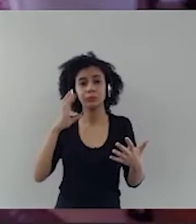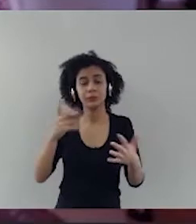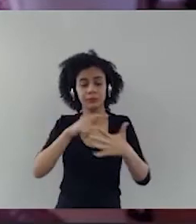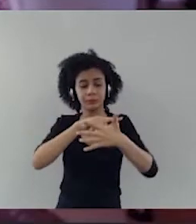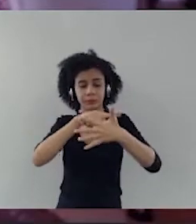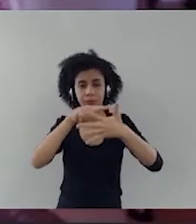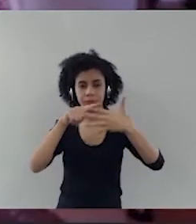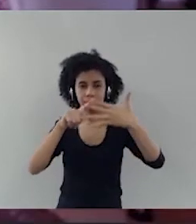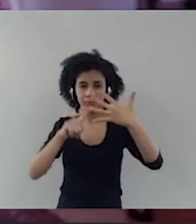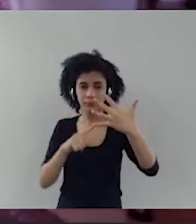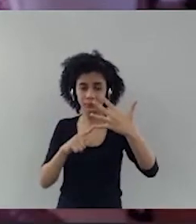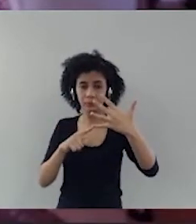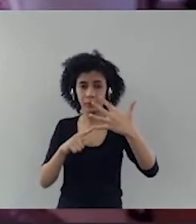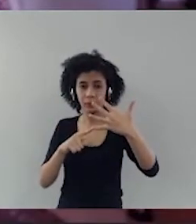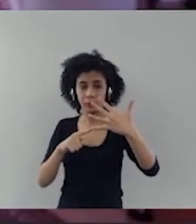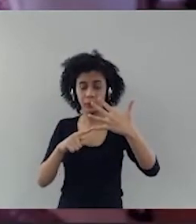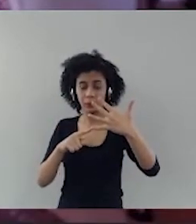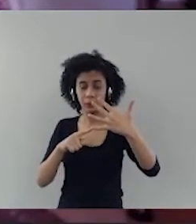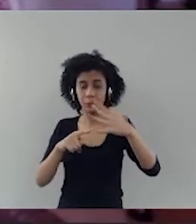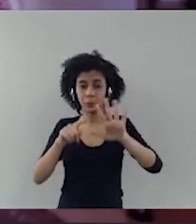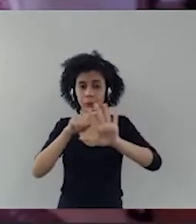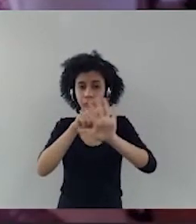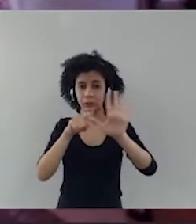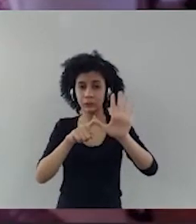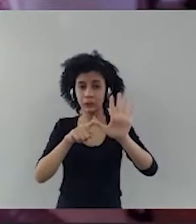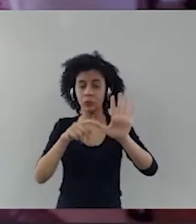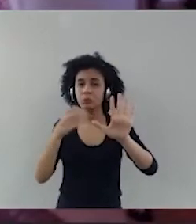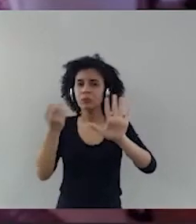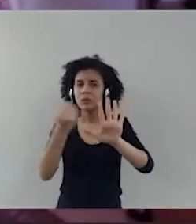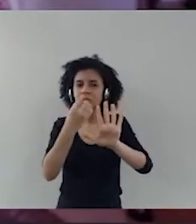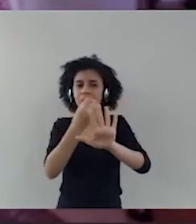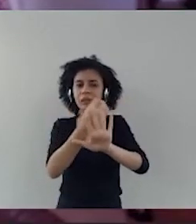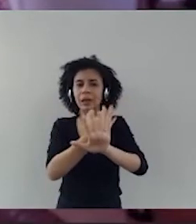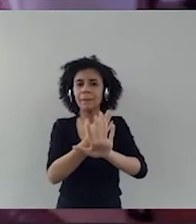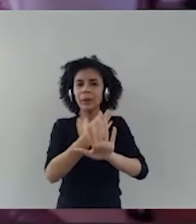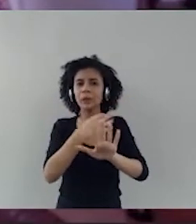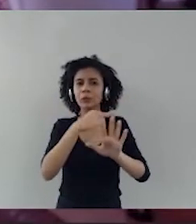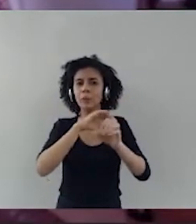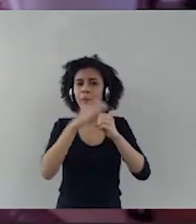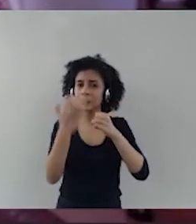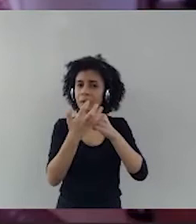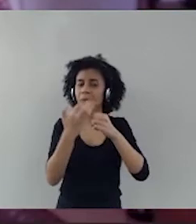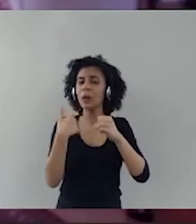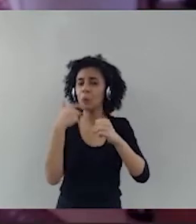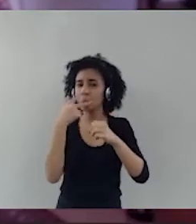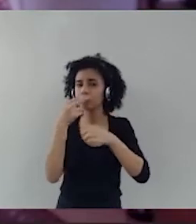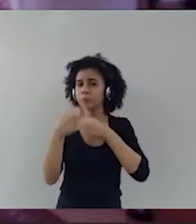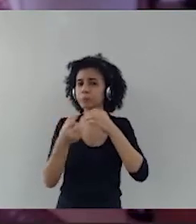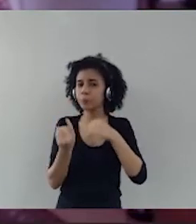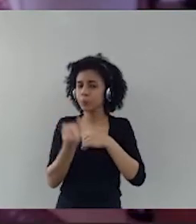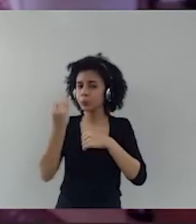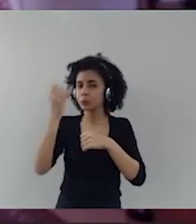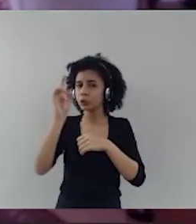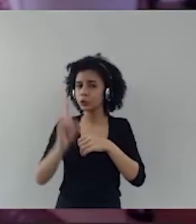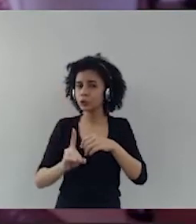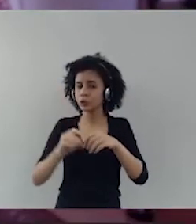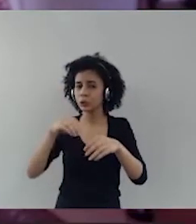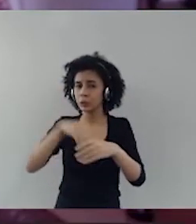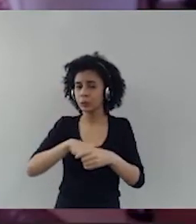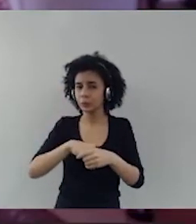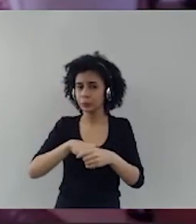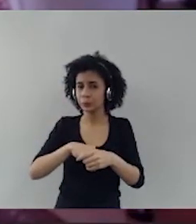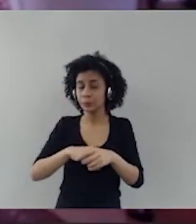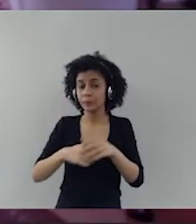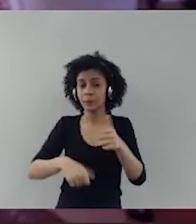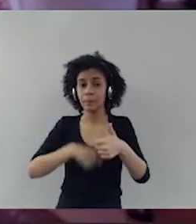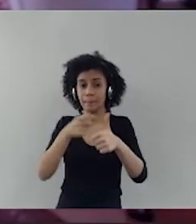5 lições da pandemia até agora, que me parecem especialmente importantes para o direito. A primeira